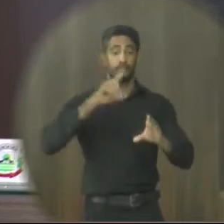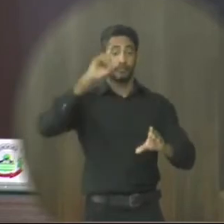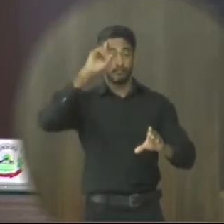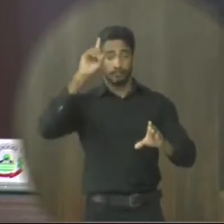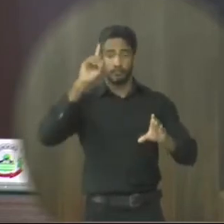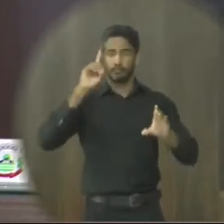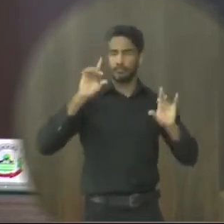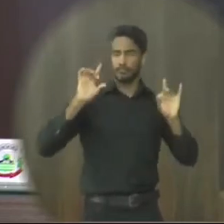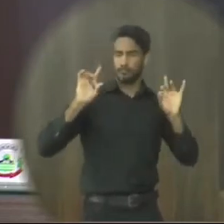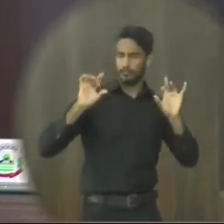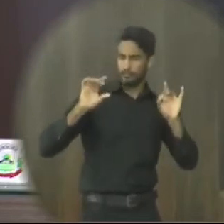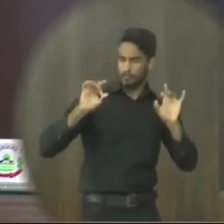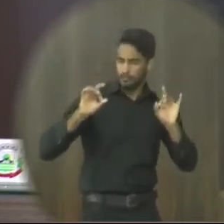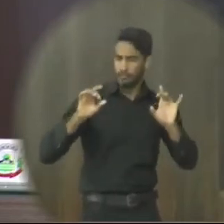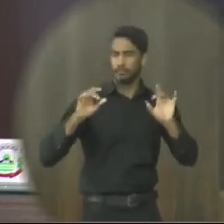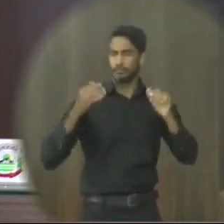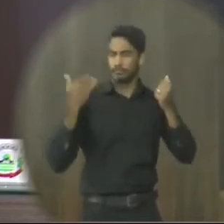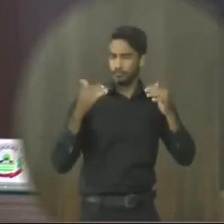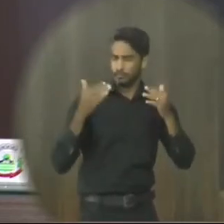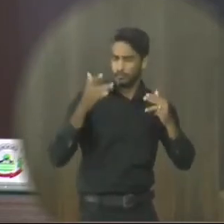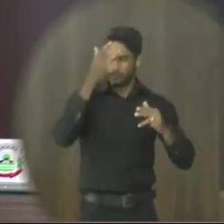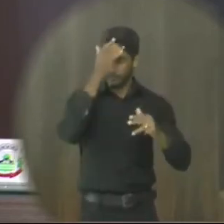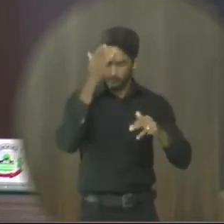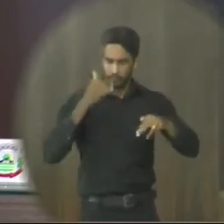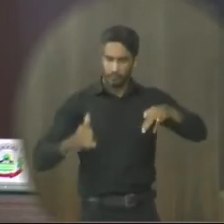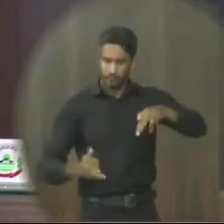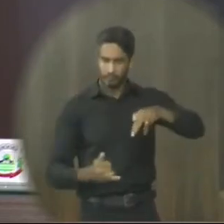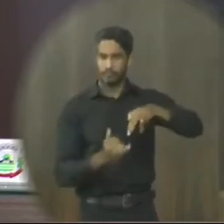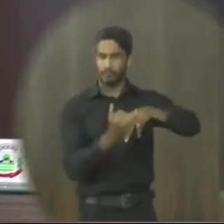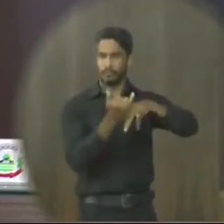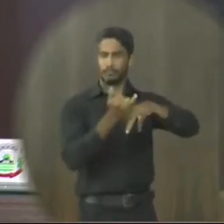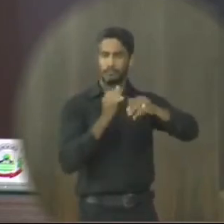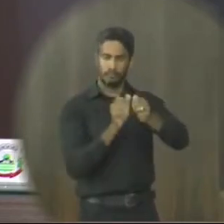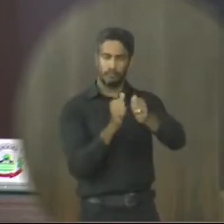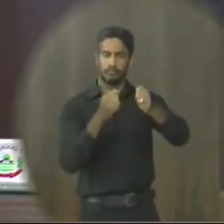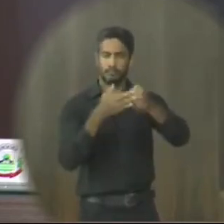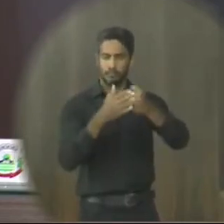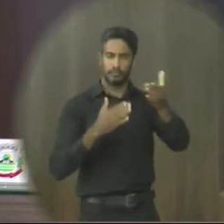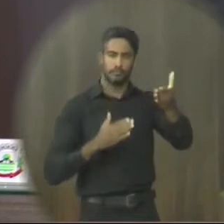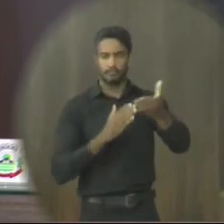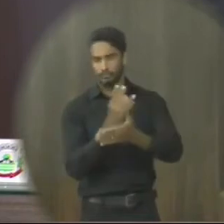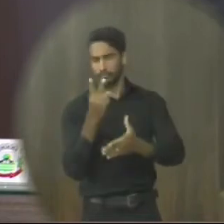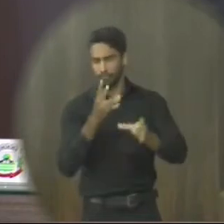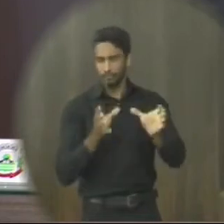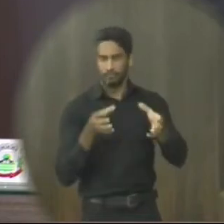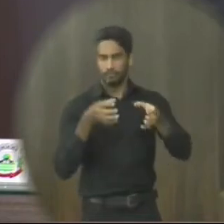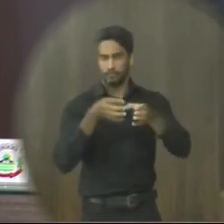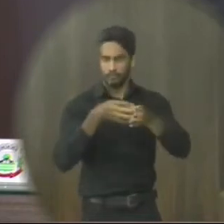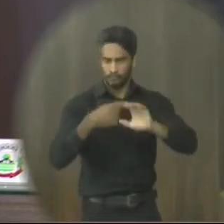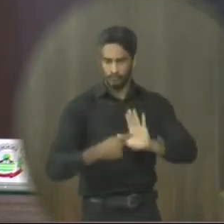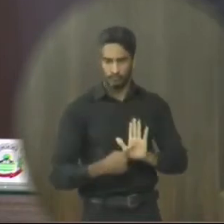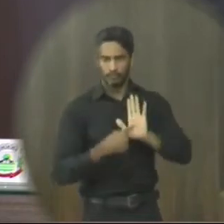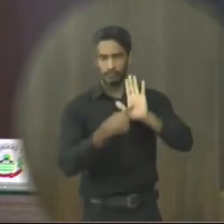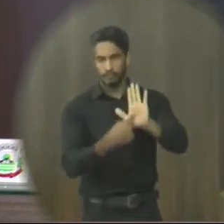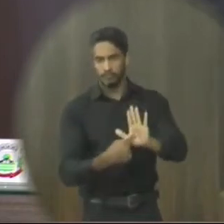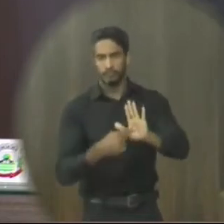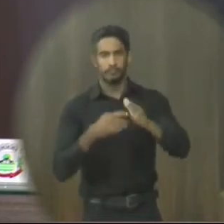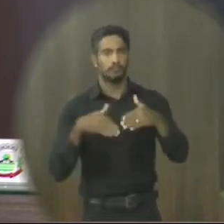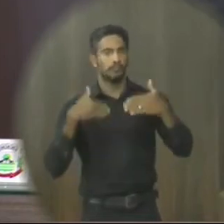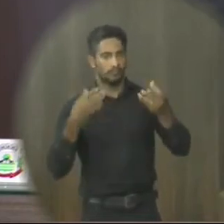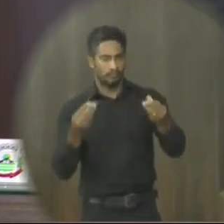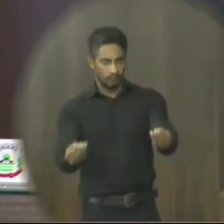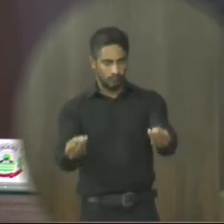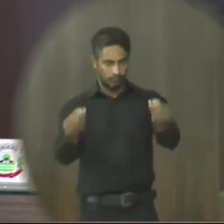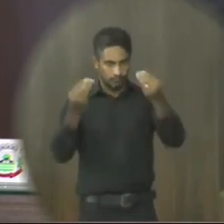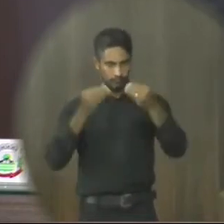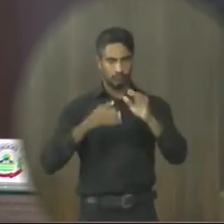de Homenagem às Vítimas do Covid-19 e foi aprovado em segundo turno, na forma apresentada. Vem